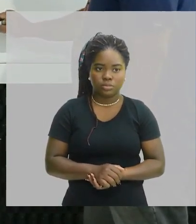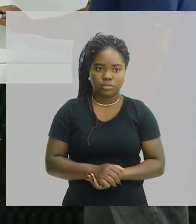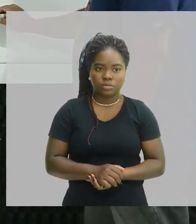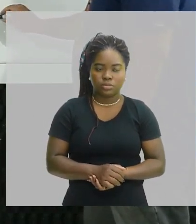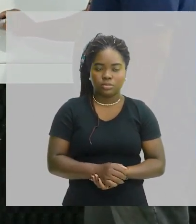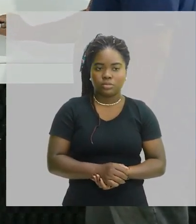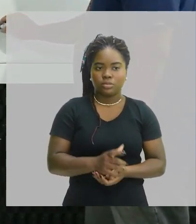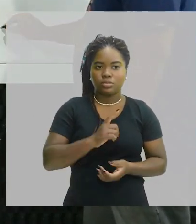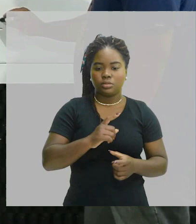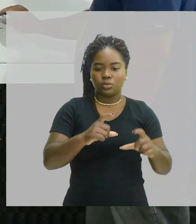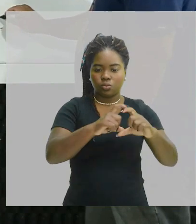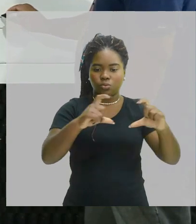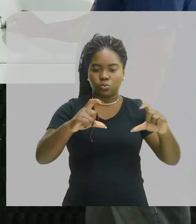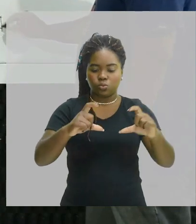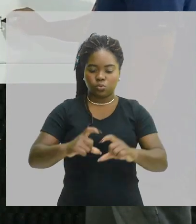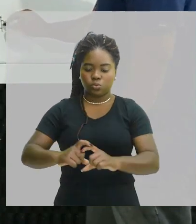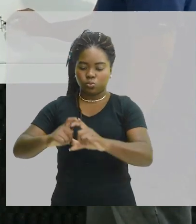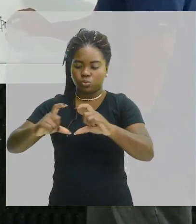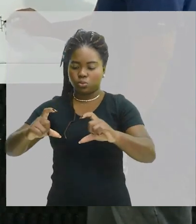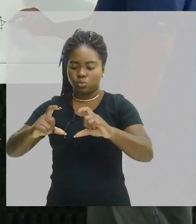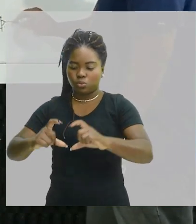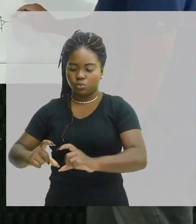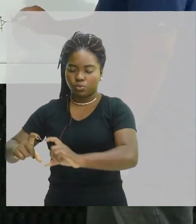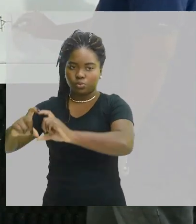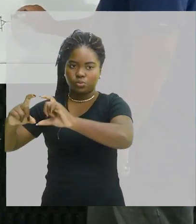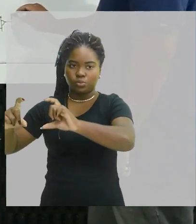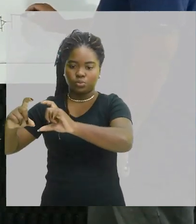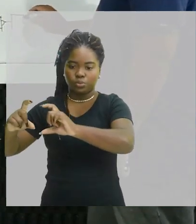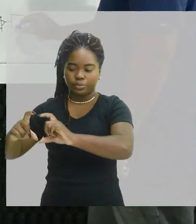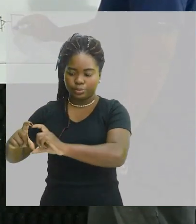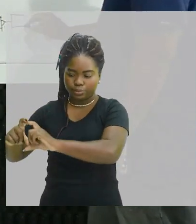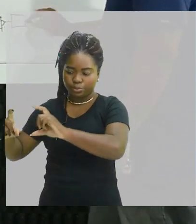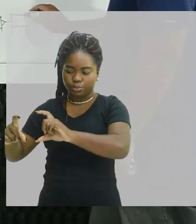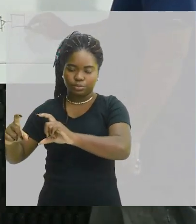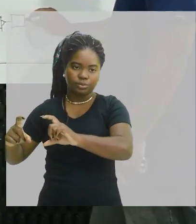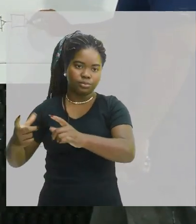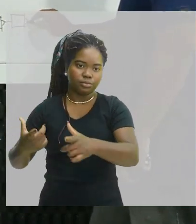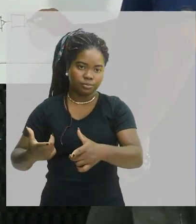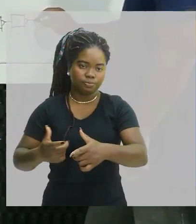bem bonitinho, certo? 2,